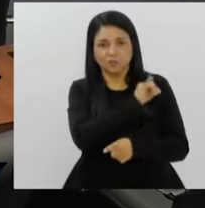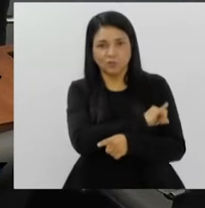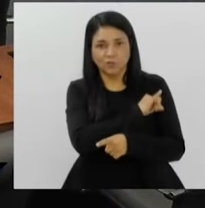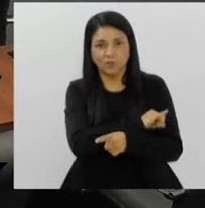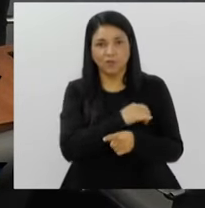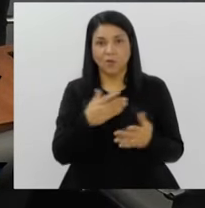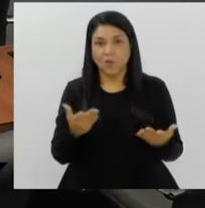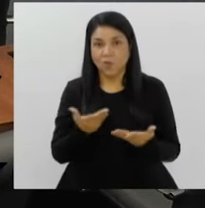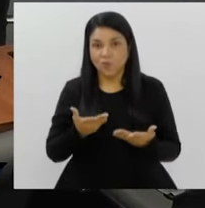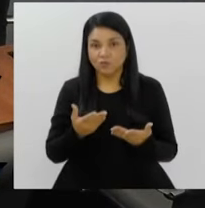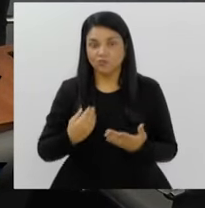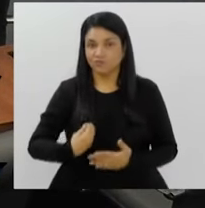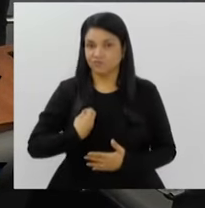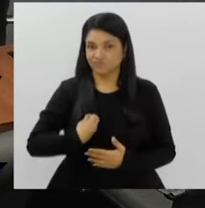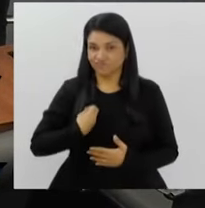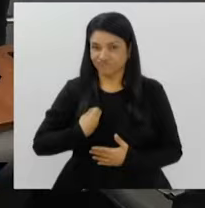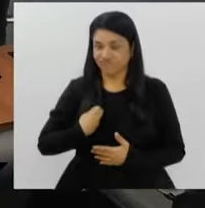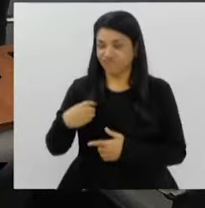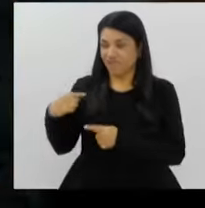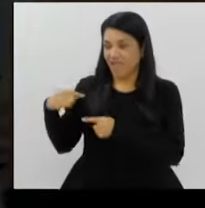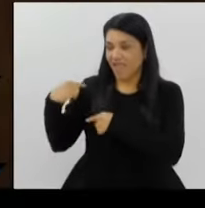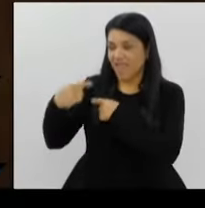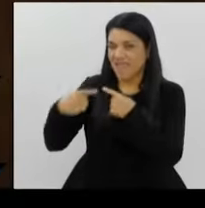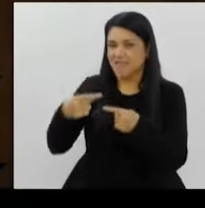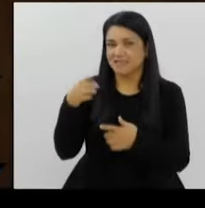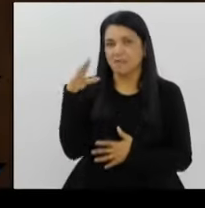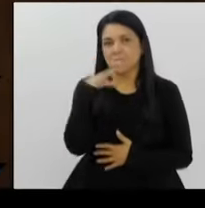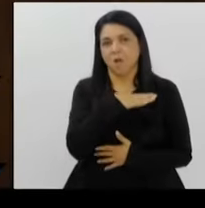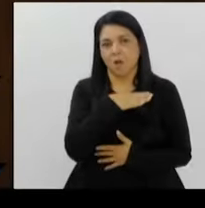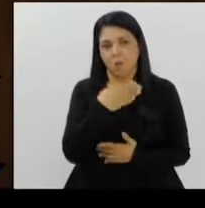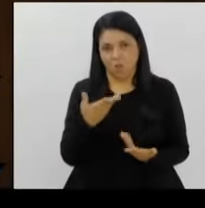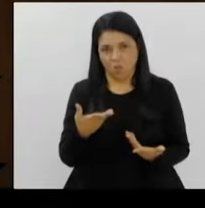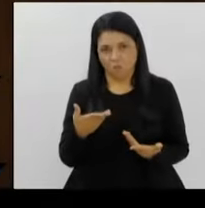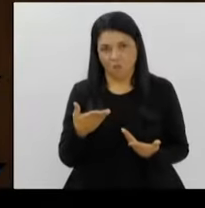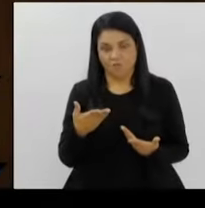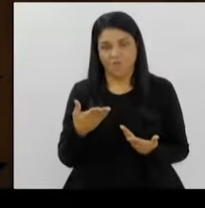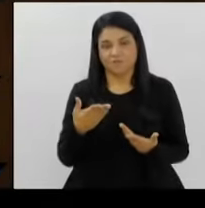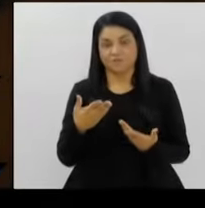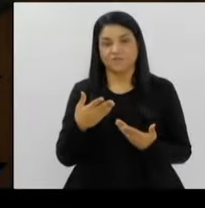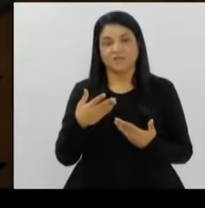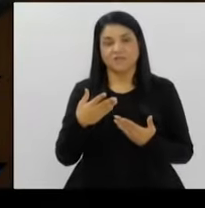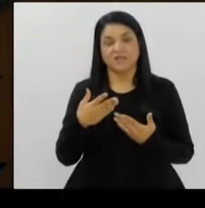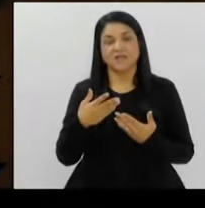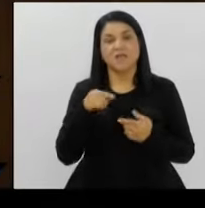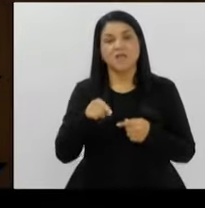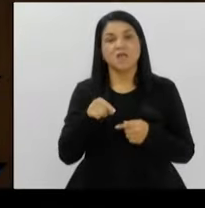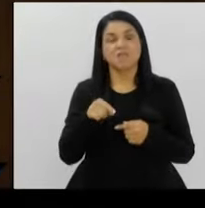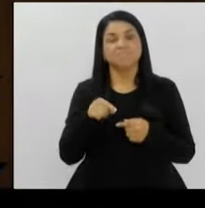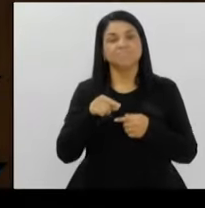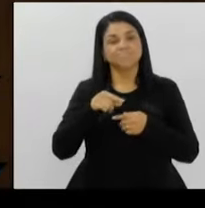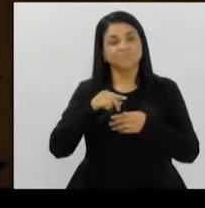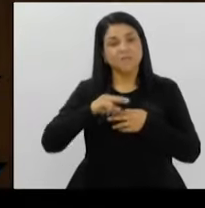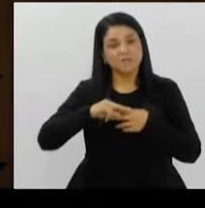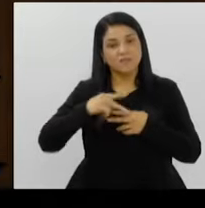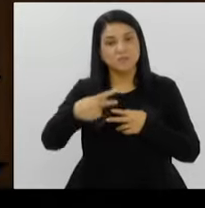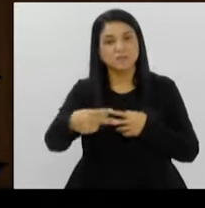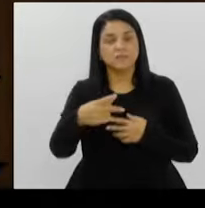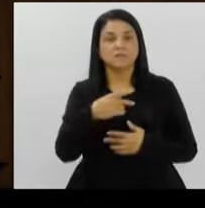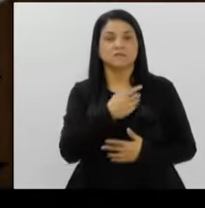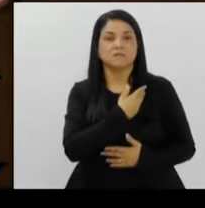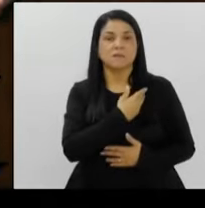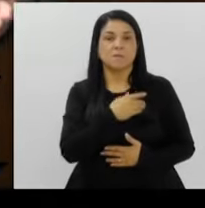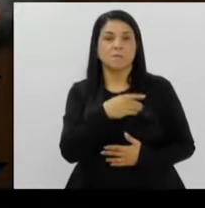hoje são heranças, heranças malditas, reflexo da política do governo federal.